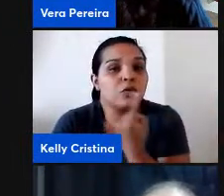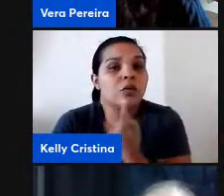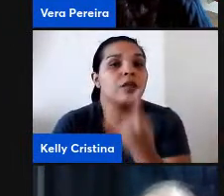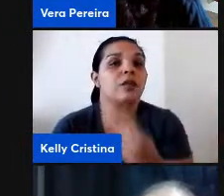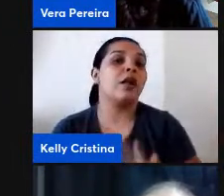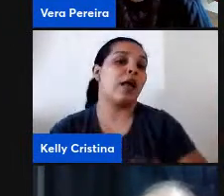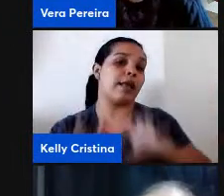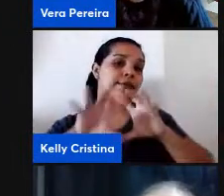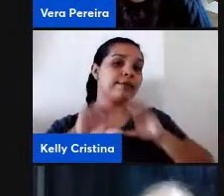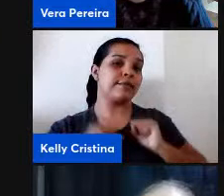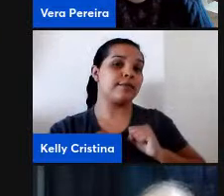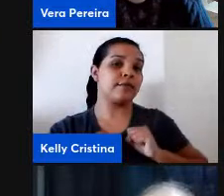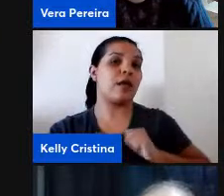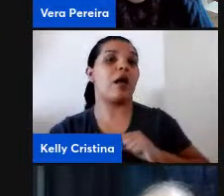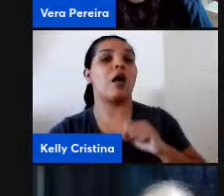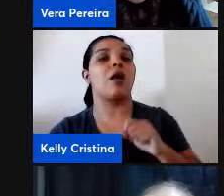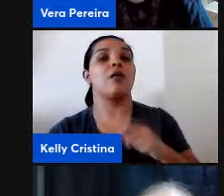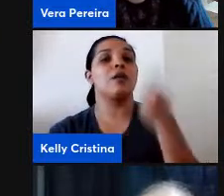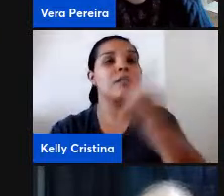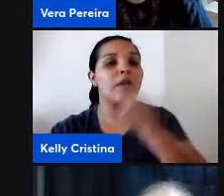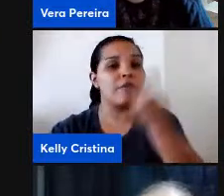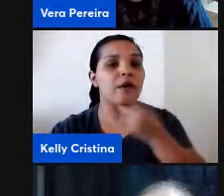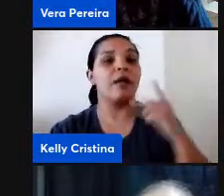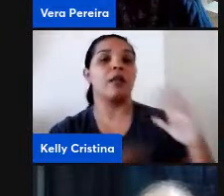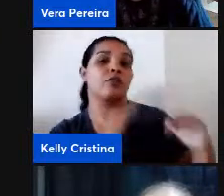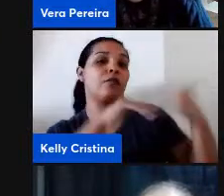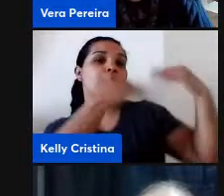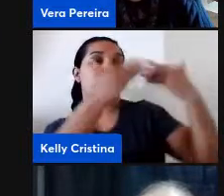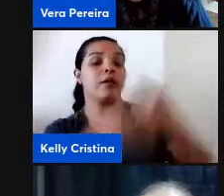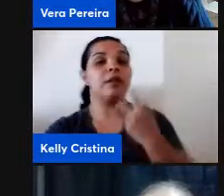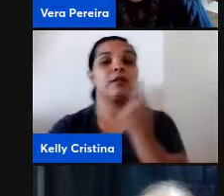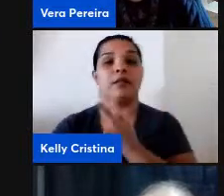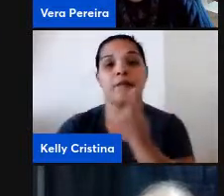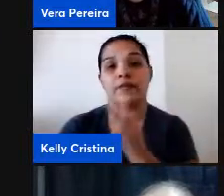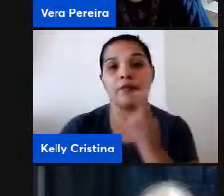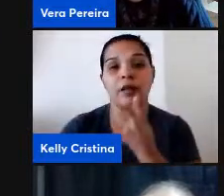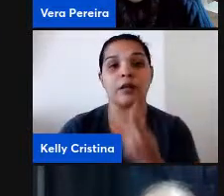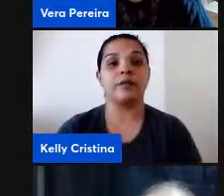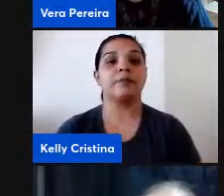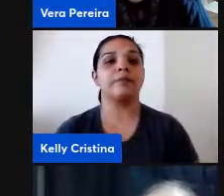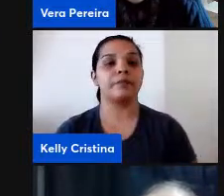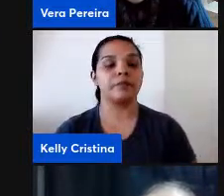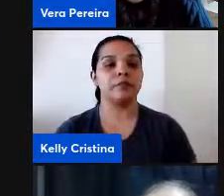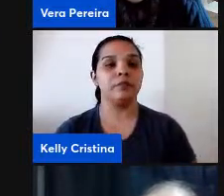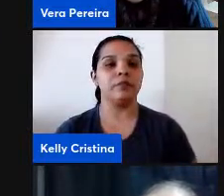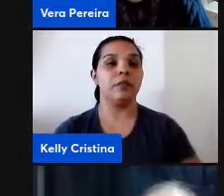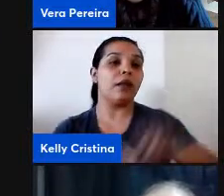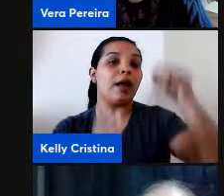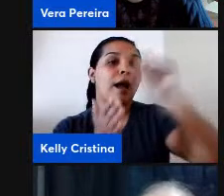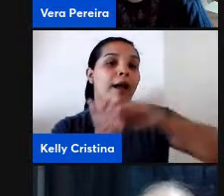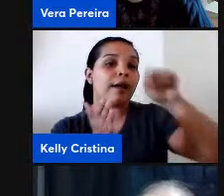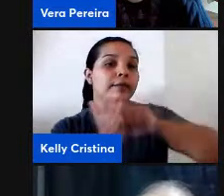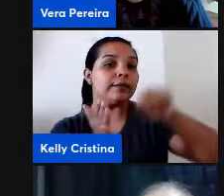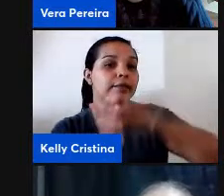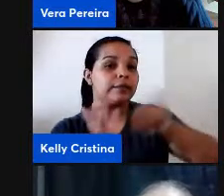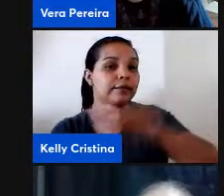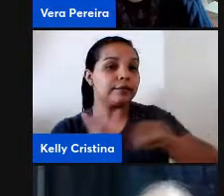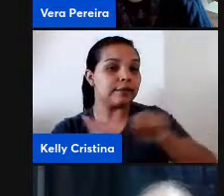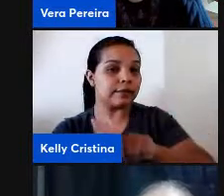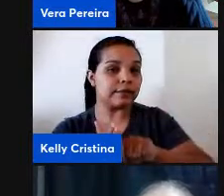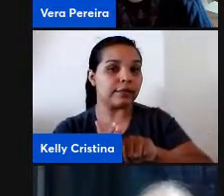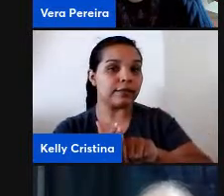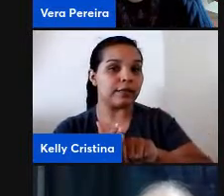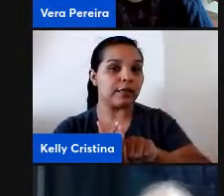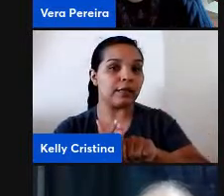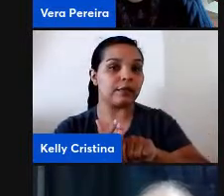da fala, desenvolvimento da fala. A escrita será uma